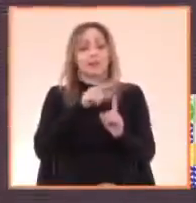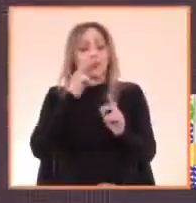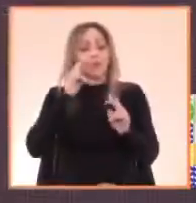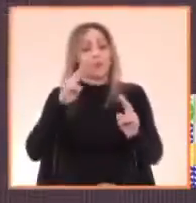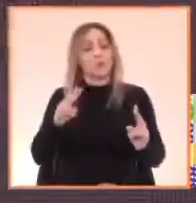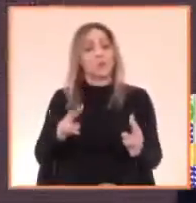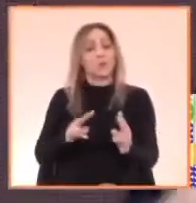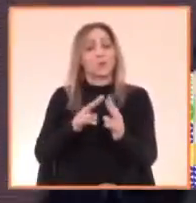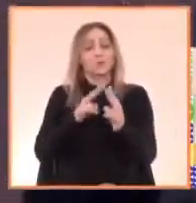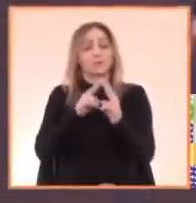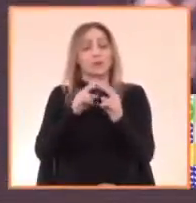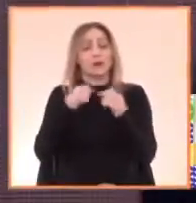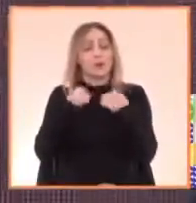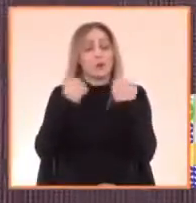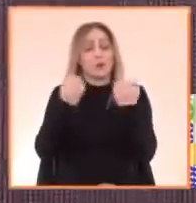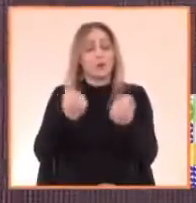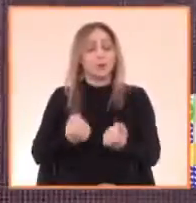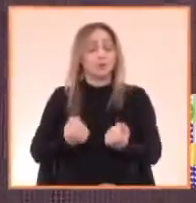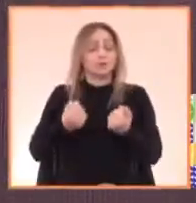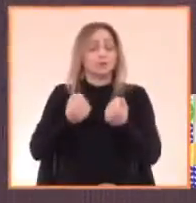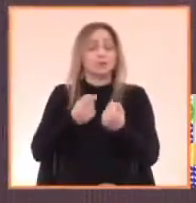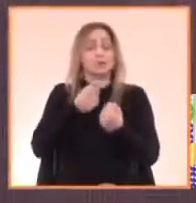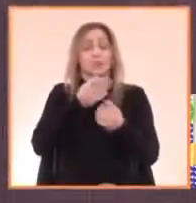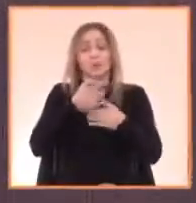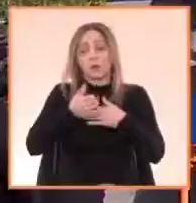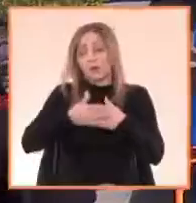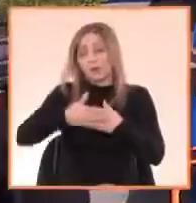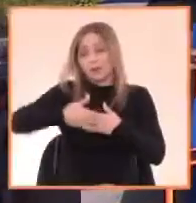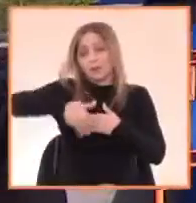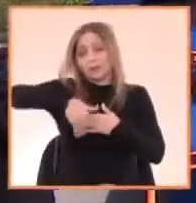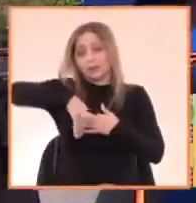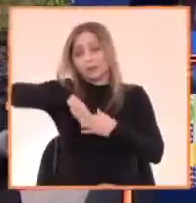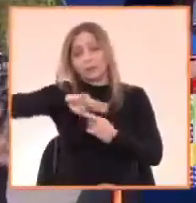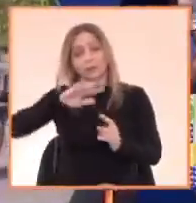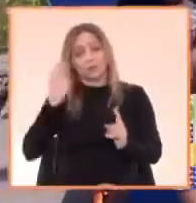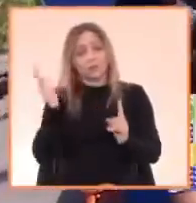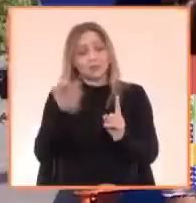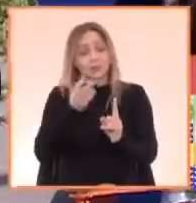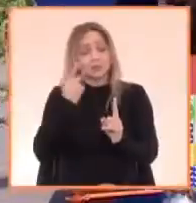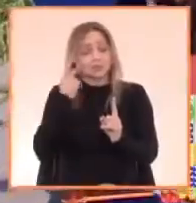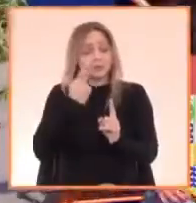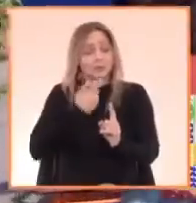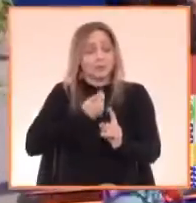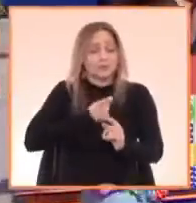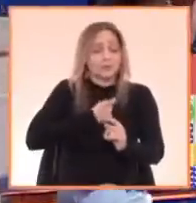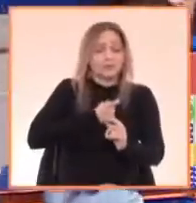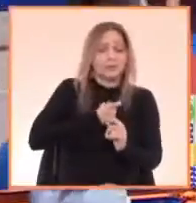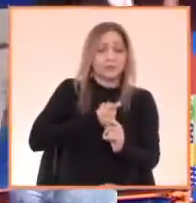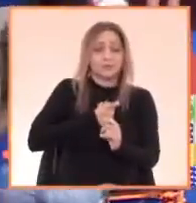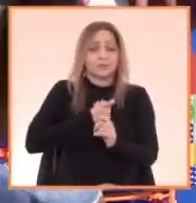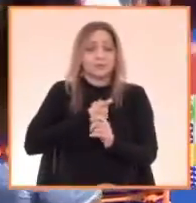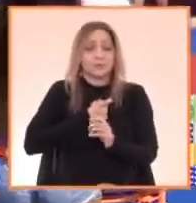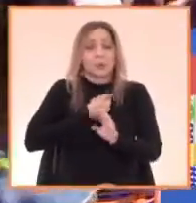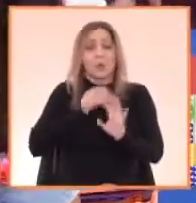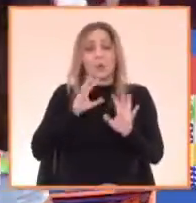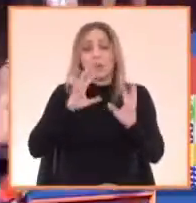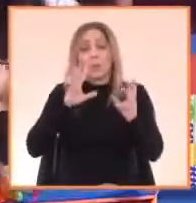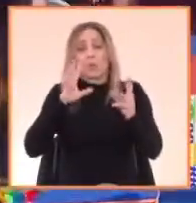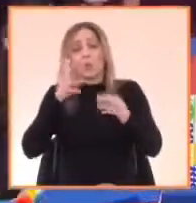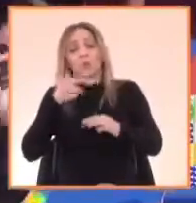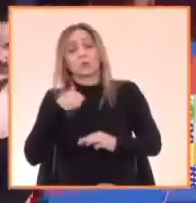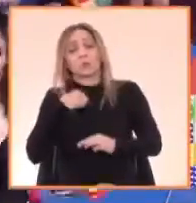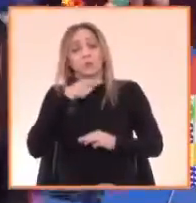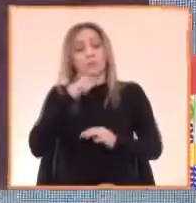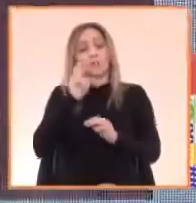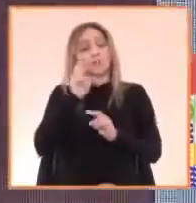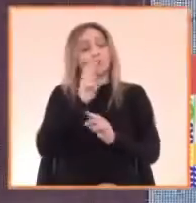encontrar-te não consigo, foste embora que castigo para a minha vida. Quando olho o teu